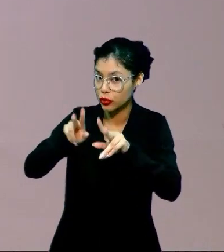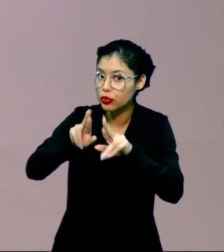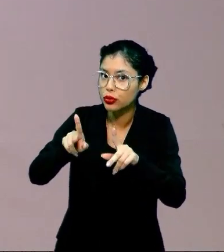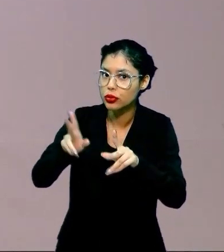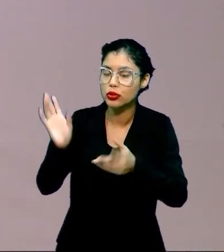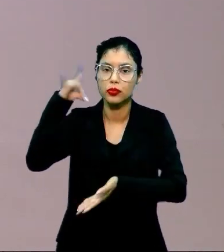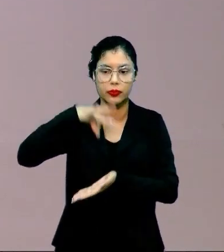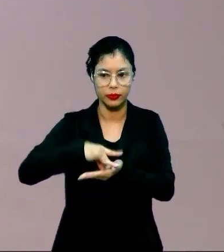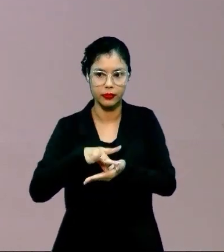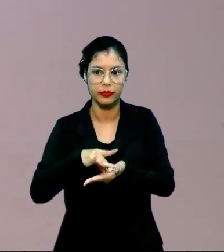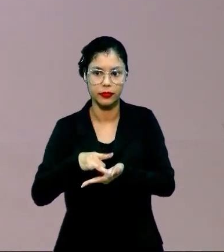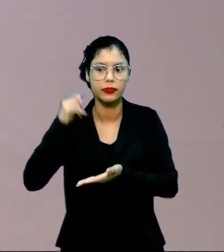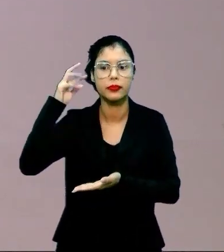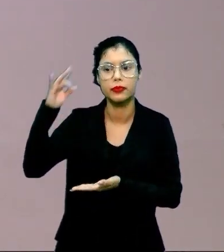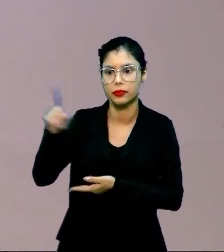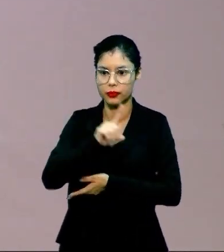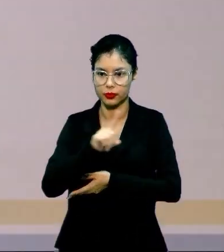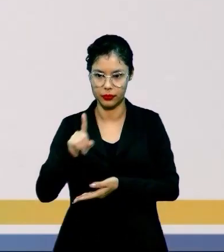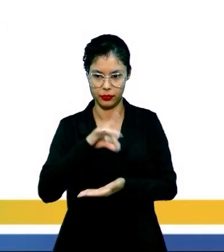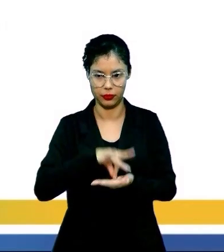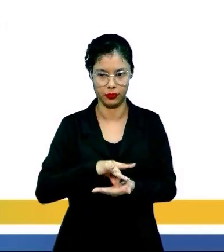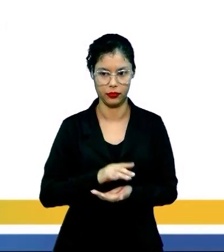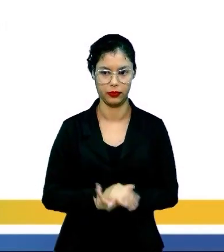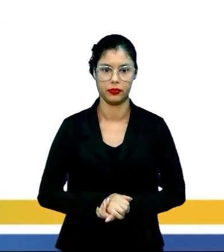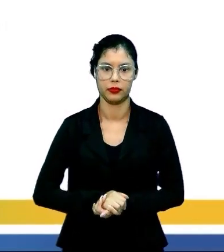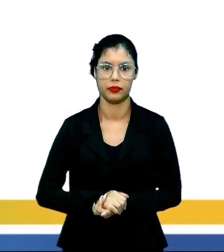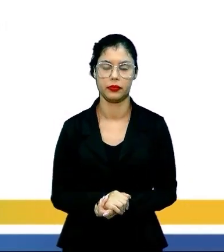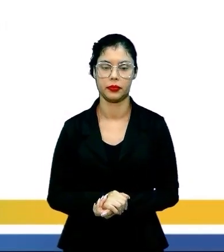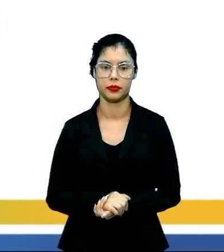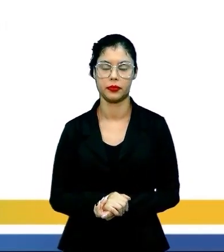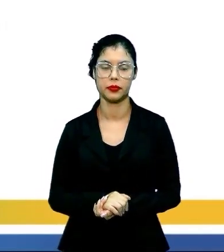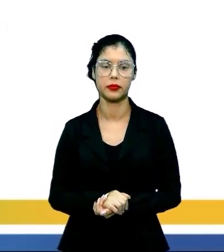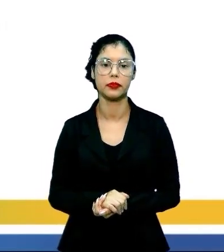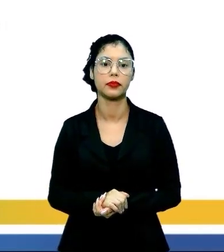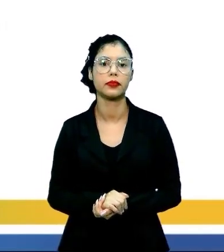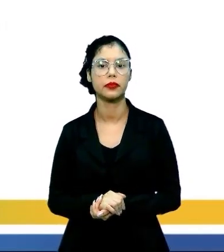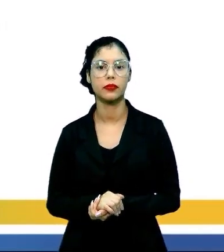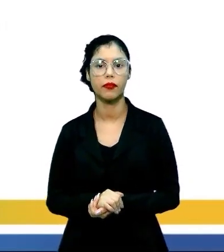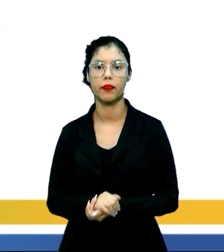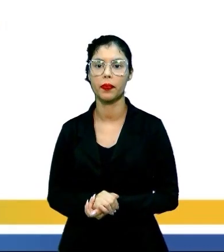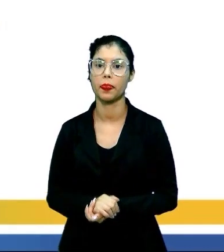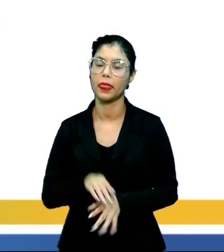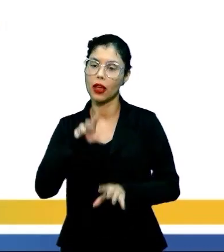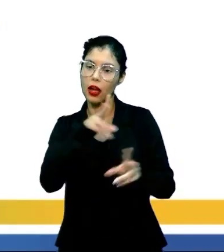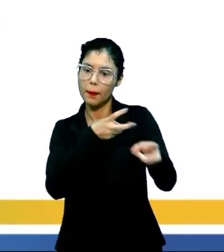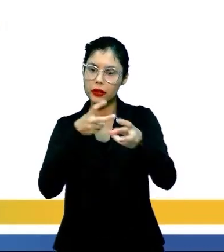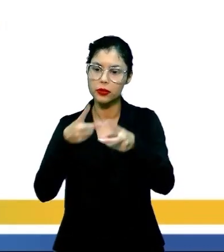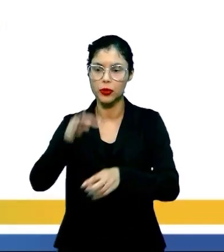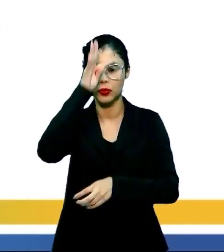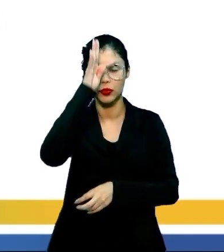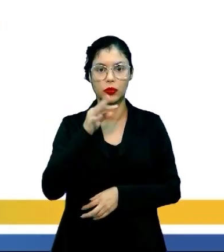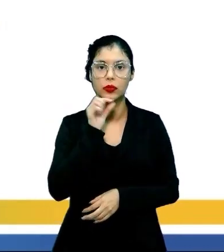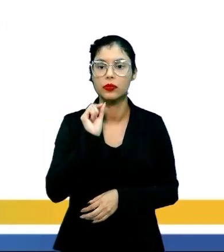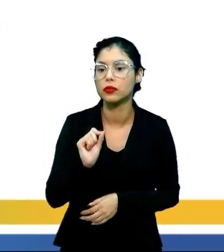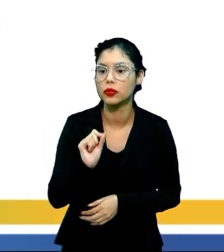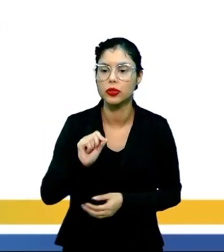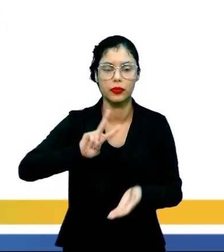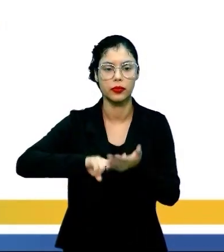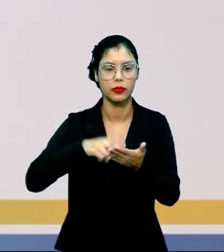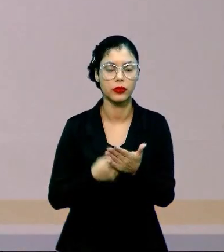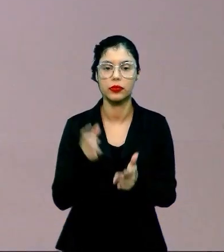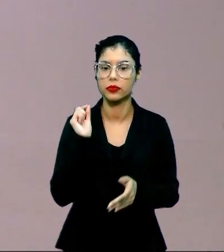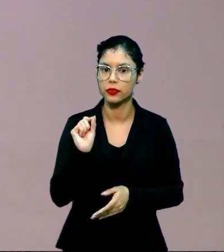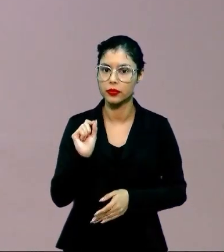entre realidade e a não realidade. No soneto, essa percepção traduz-se